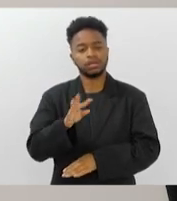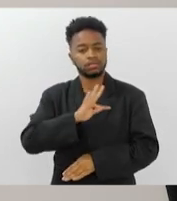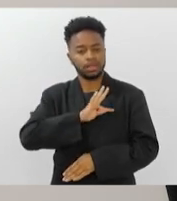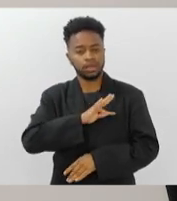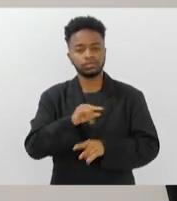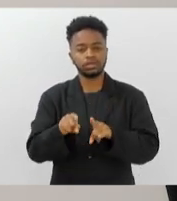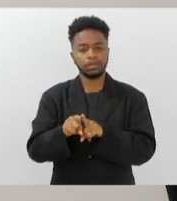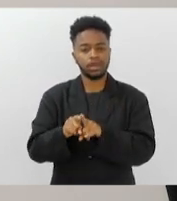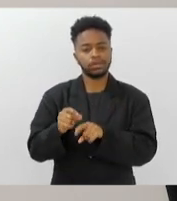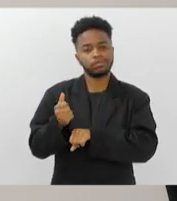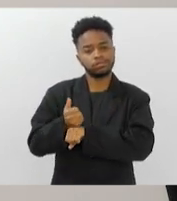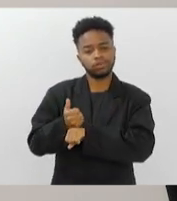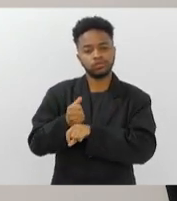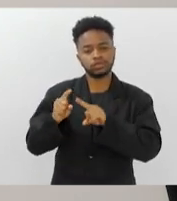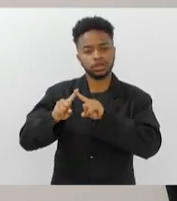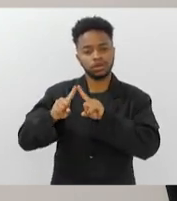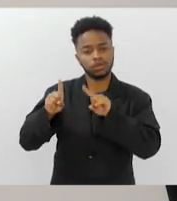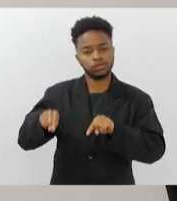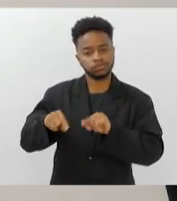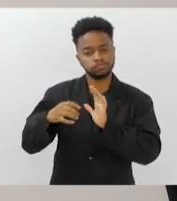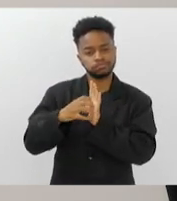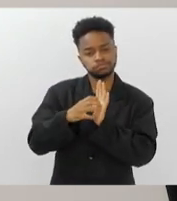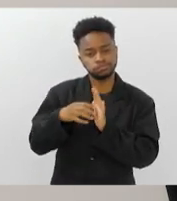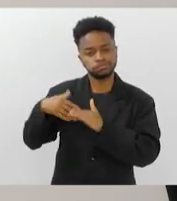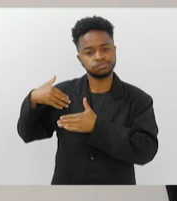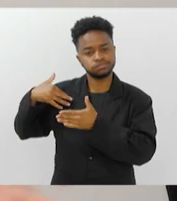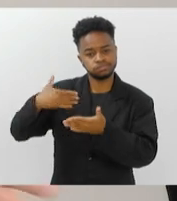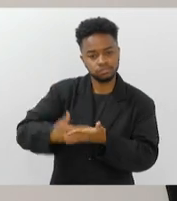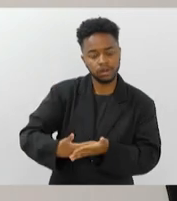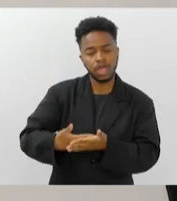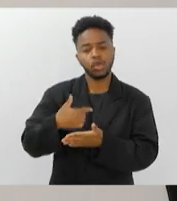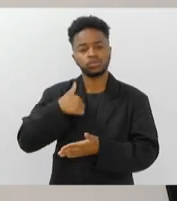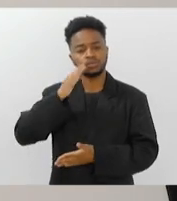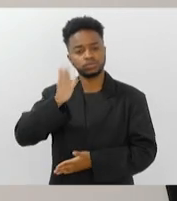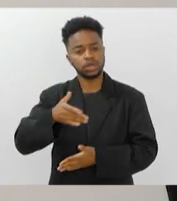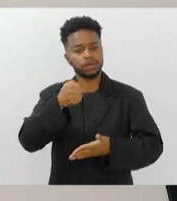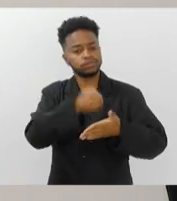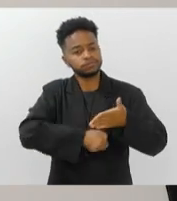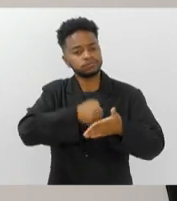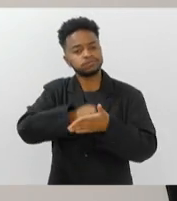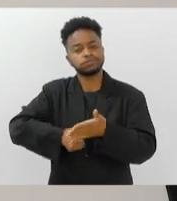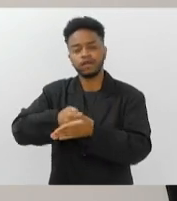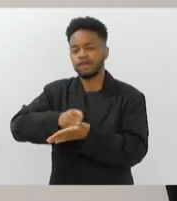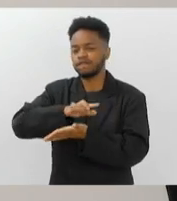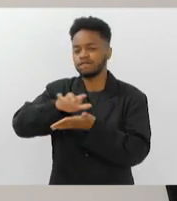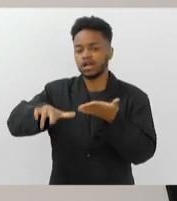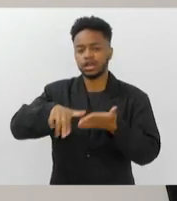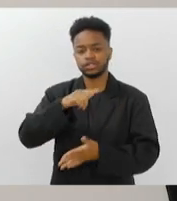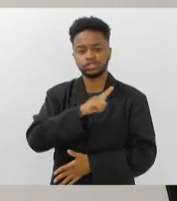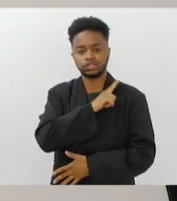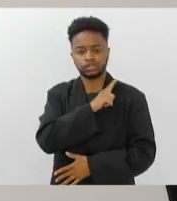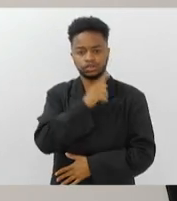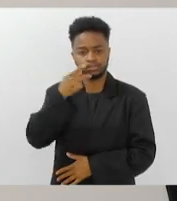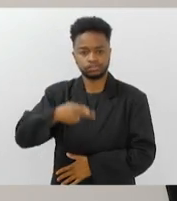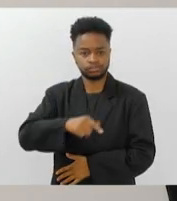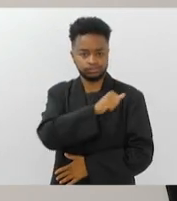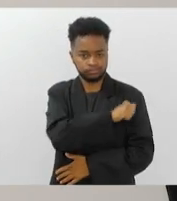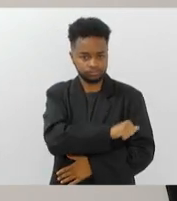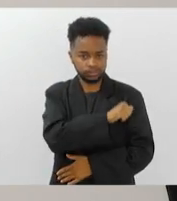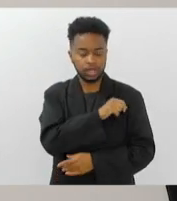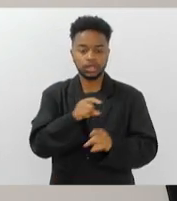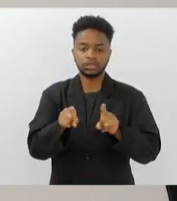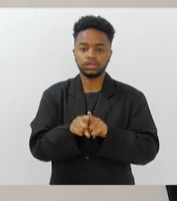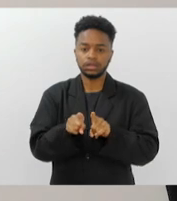também já já ele tem várias eh gestões aqui no estado do Rio de Janeiro já militei